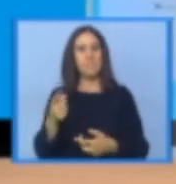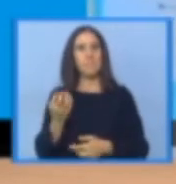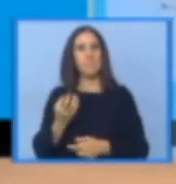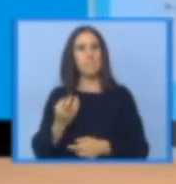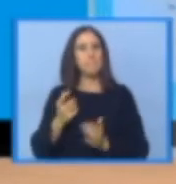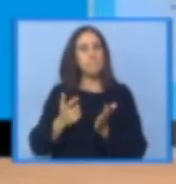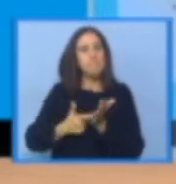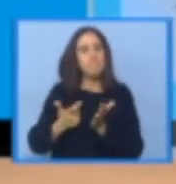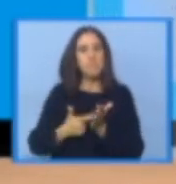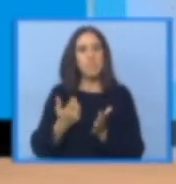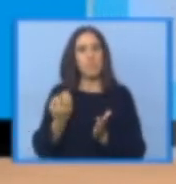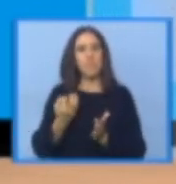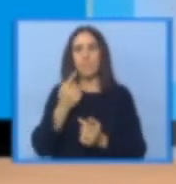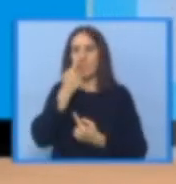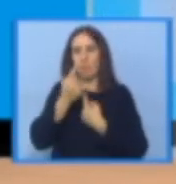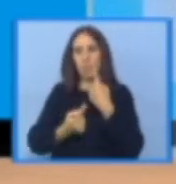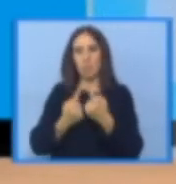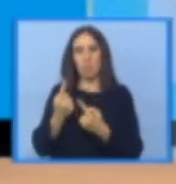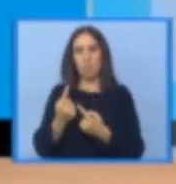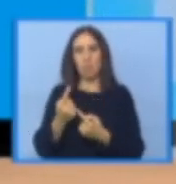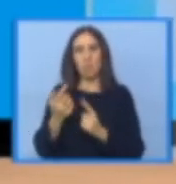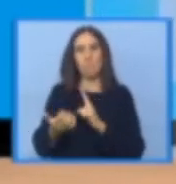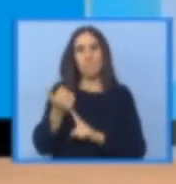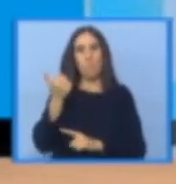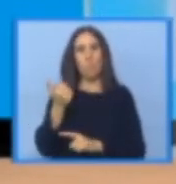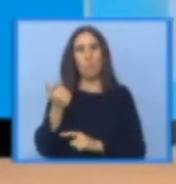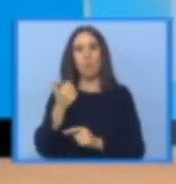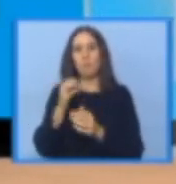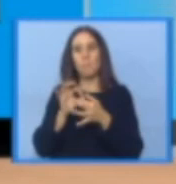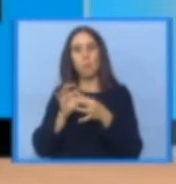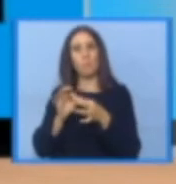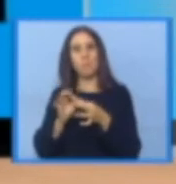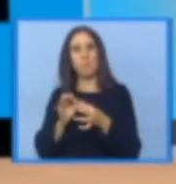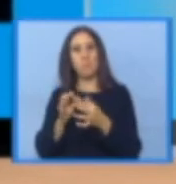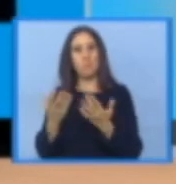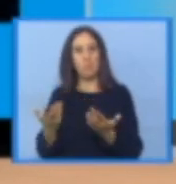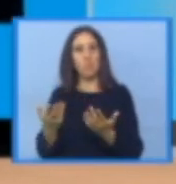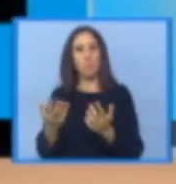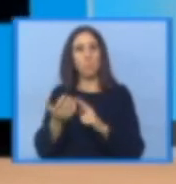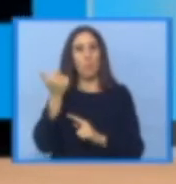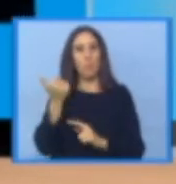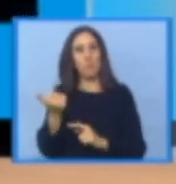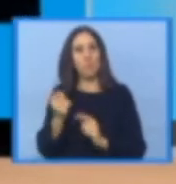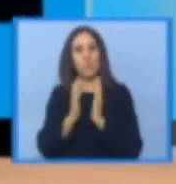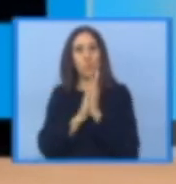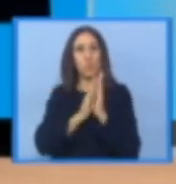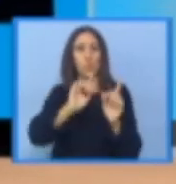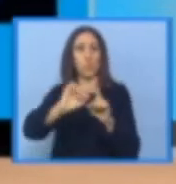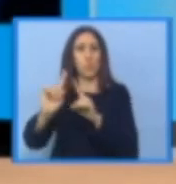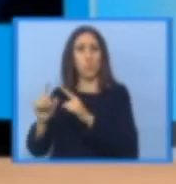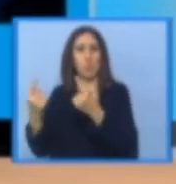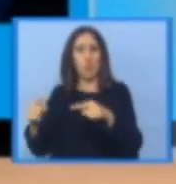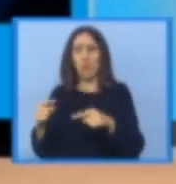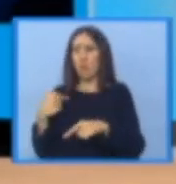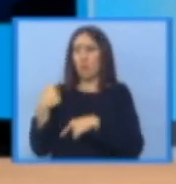é preciso que haja alguém que consiga fazer esta reconciliação entre as várias religiões que existem e que